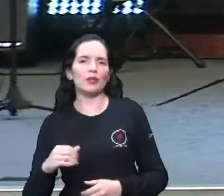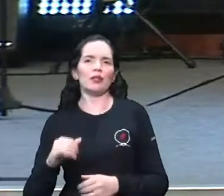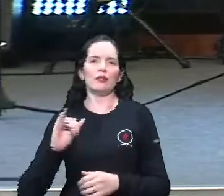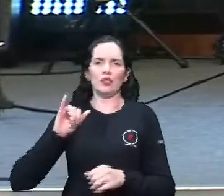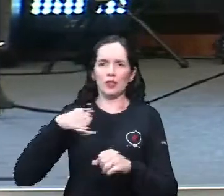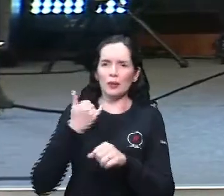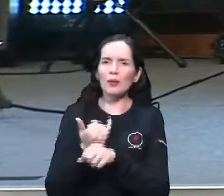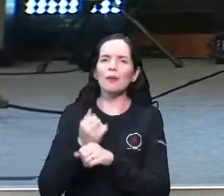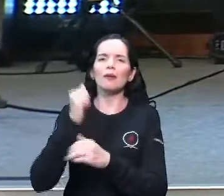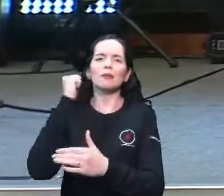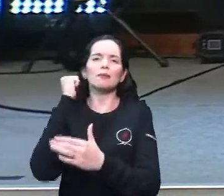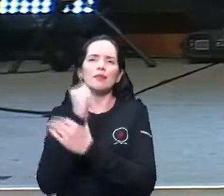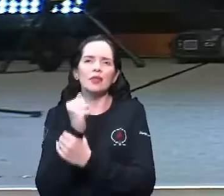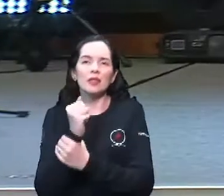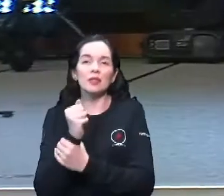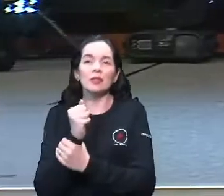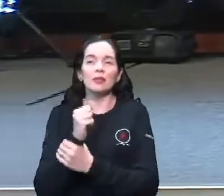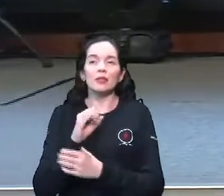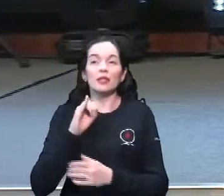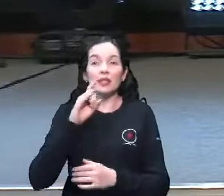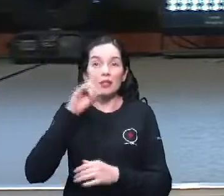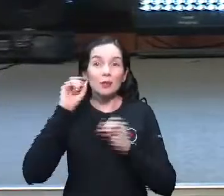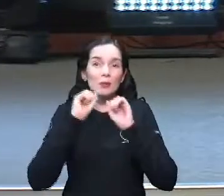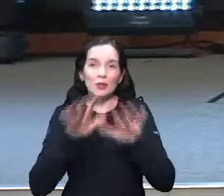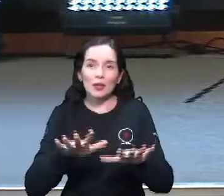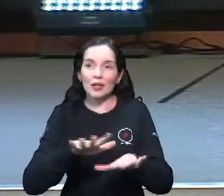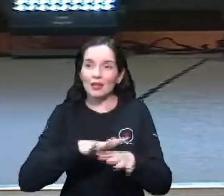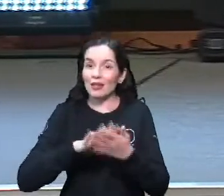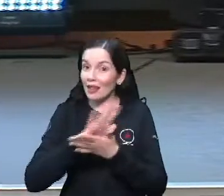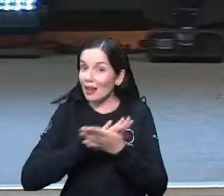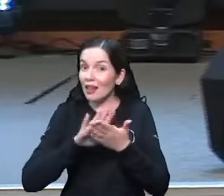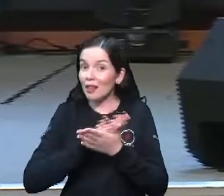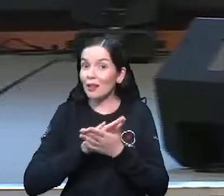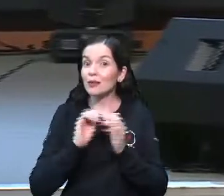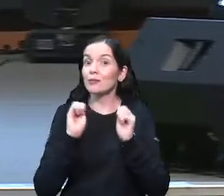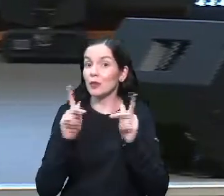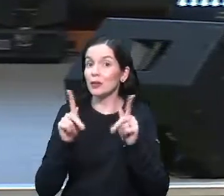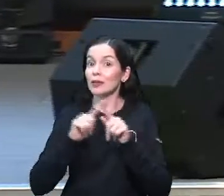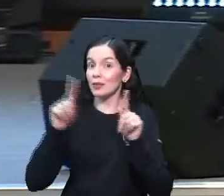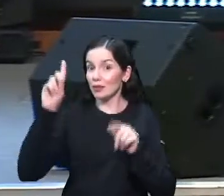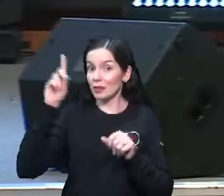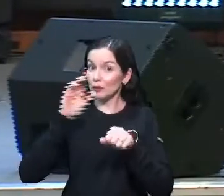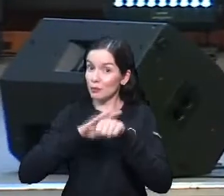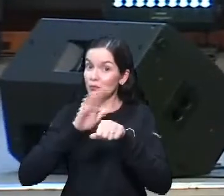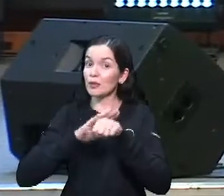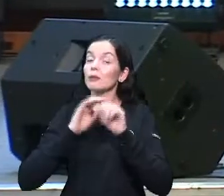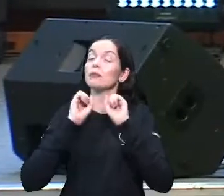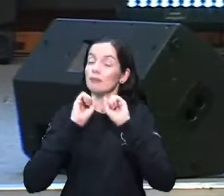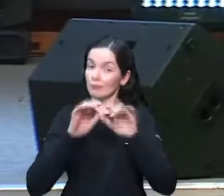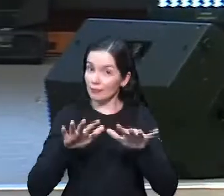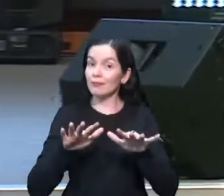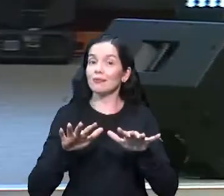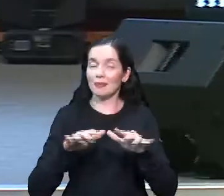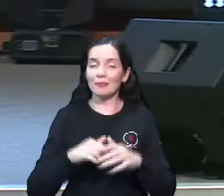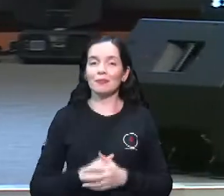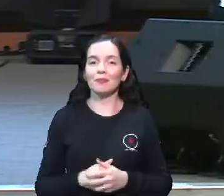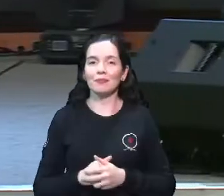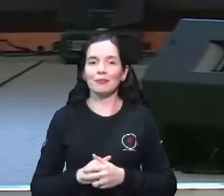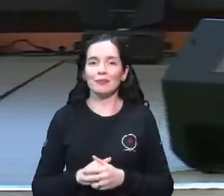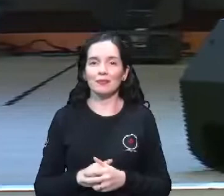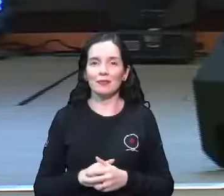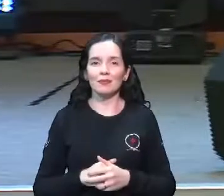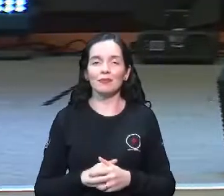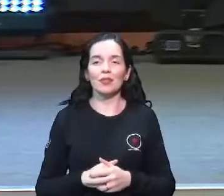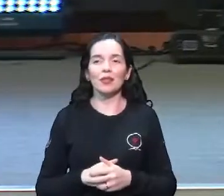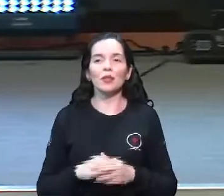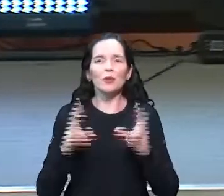se Deus não tivesse abençoado esse povo, a gente podia até falar, mas Deus prosperou esse povo. Então, e aqui, quando eu estou falando prosperidade,